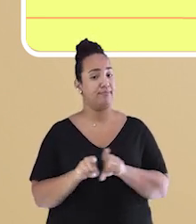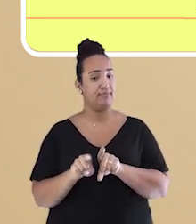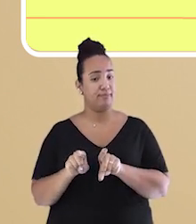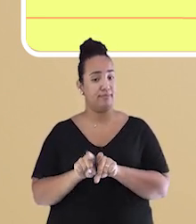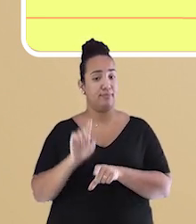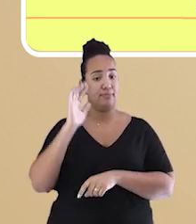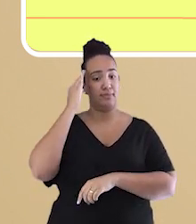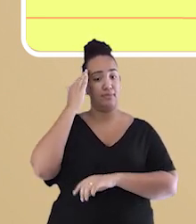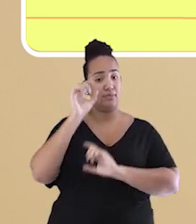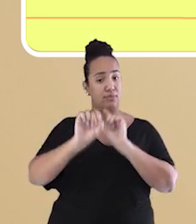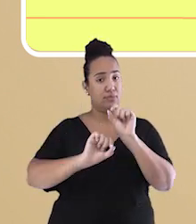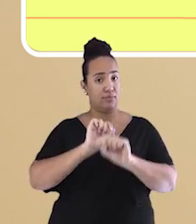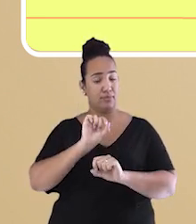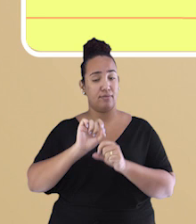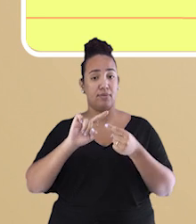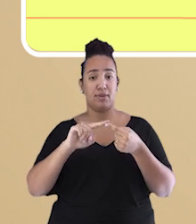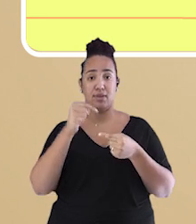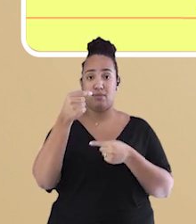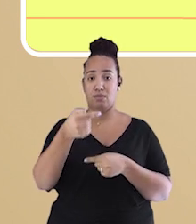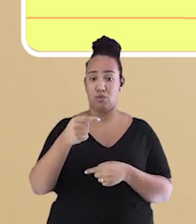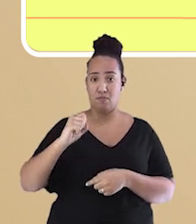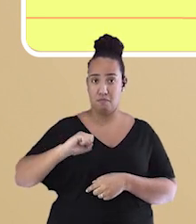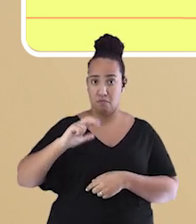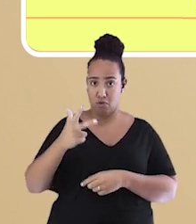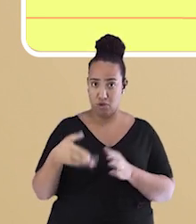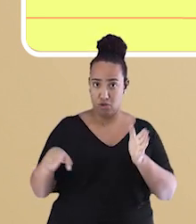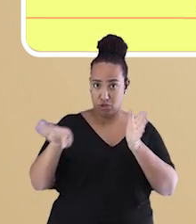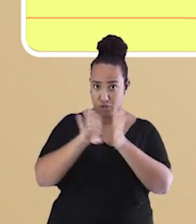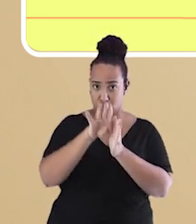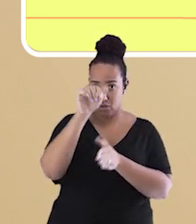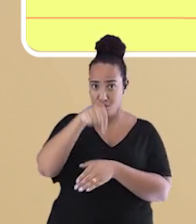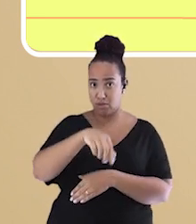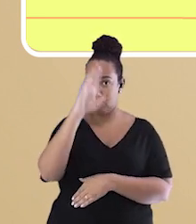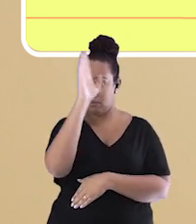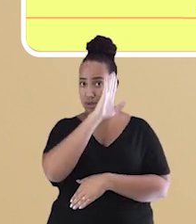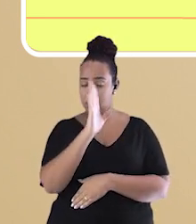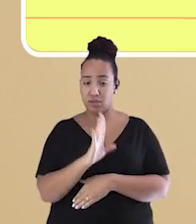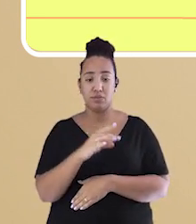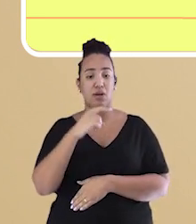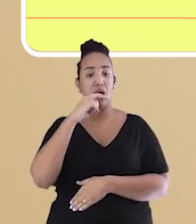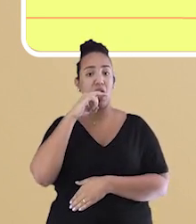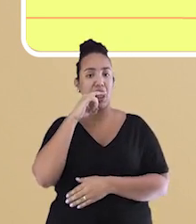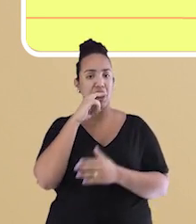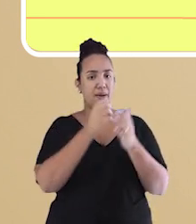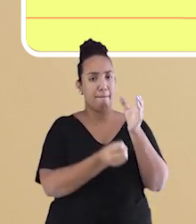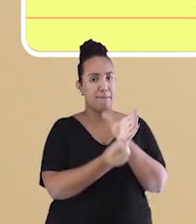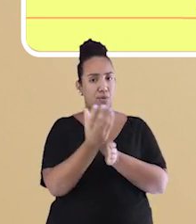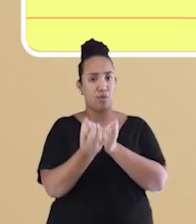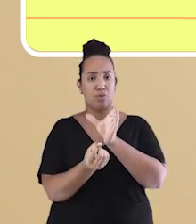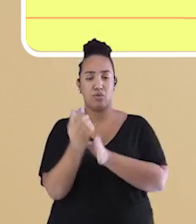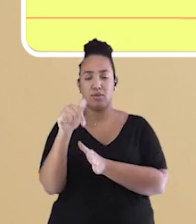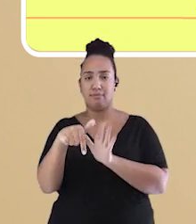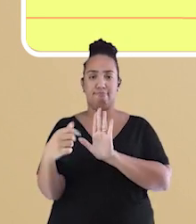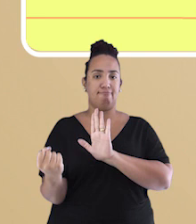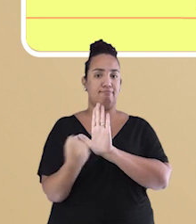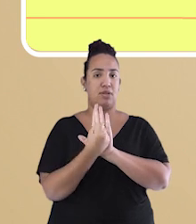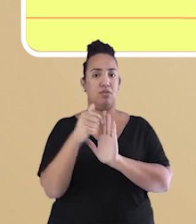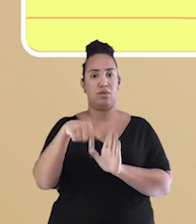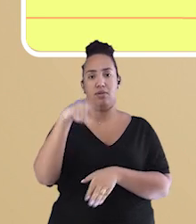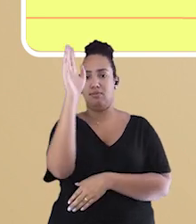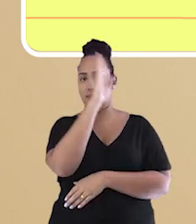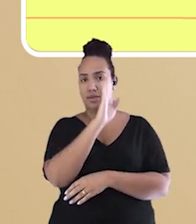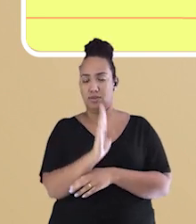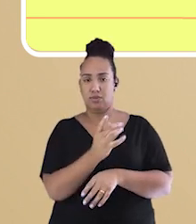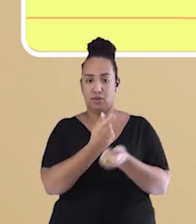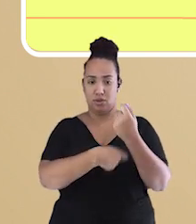Compreendemos que depois da chegada dos portugueses, o cultivo da cana foi algo que marcou o nosso país, tanto